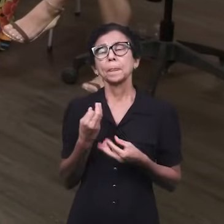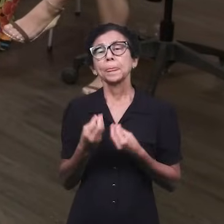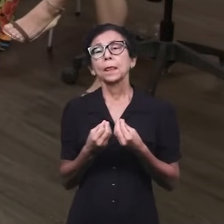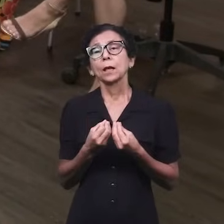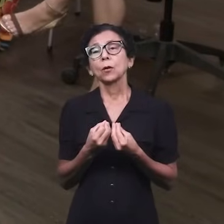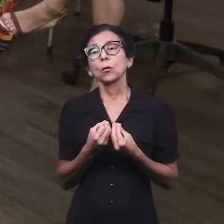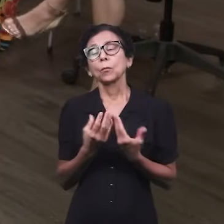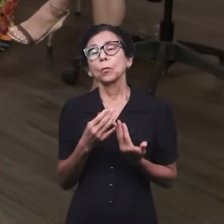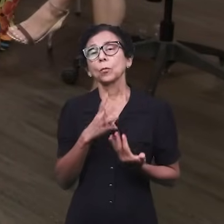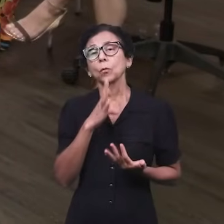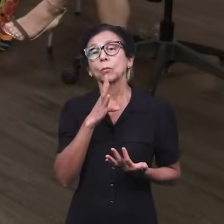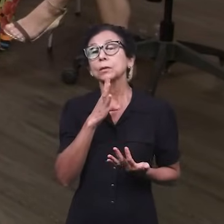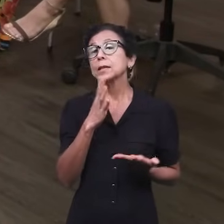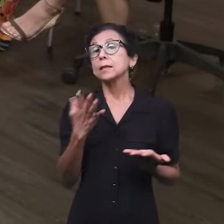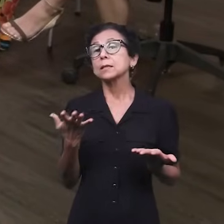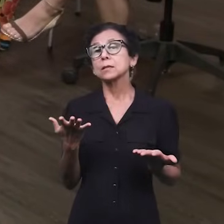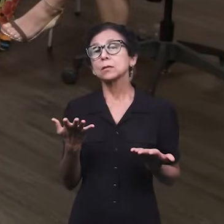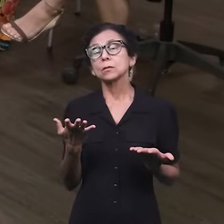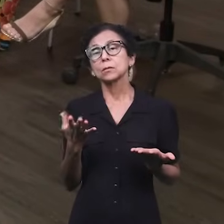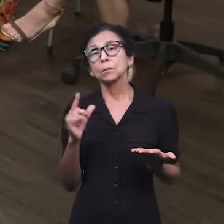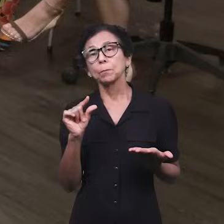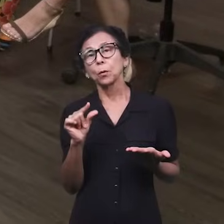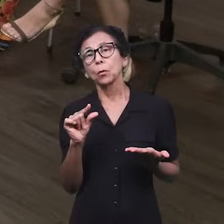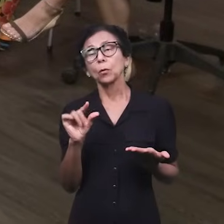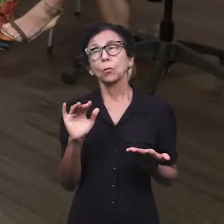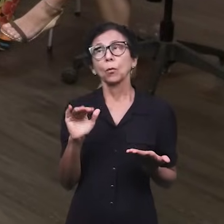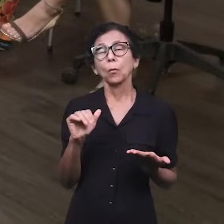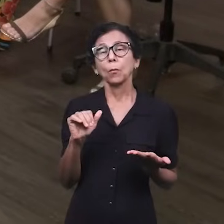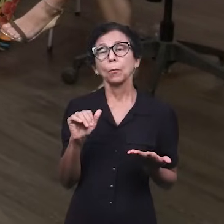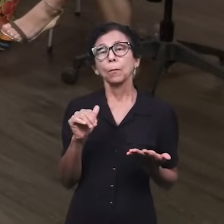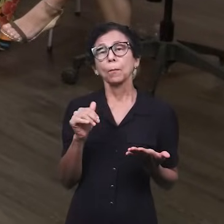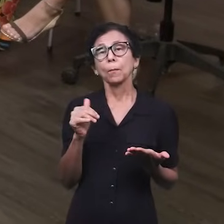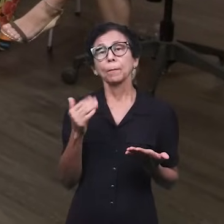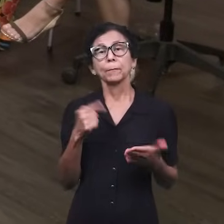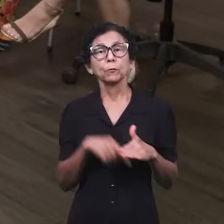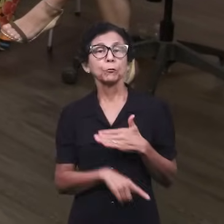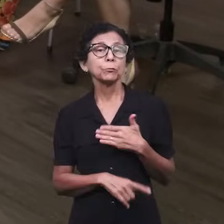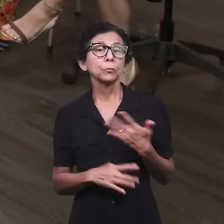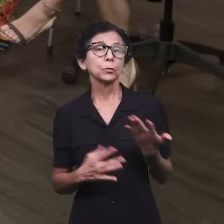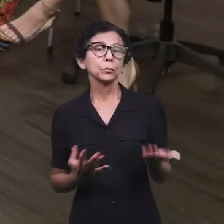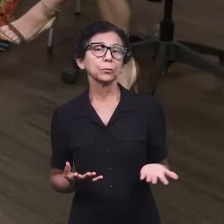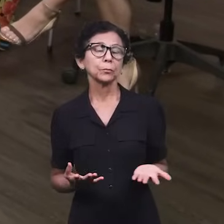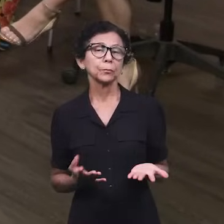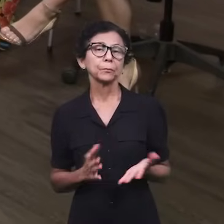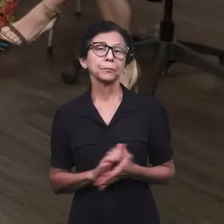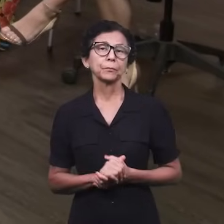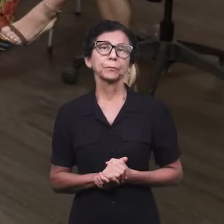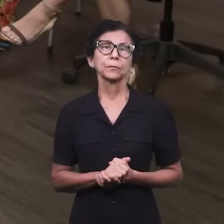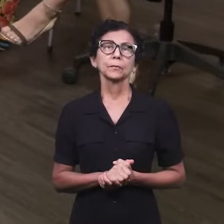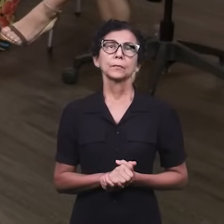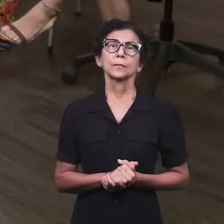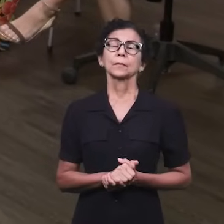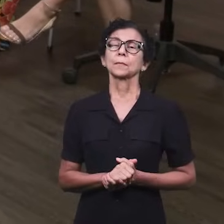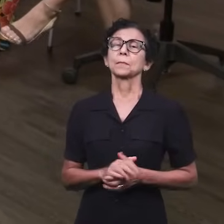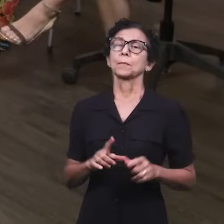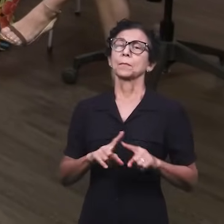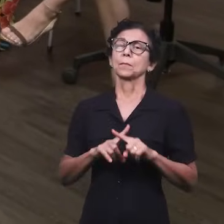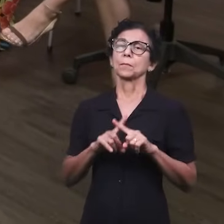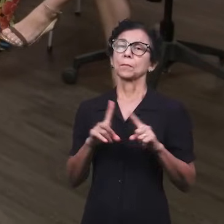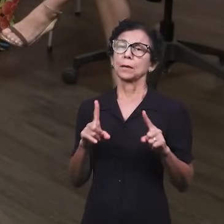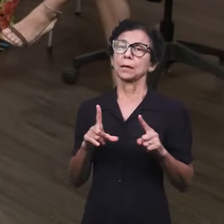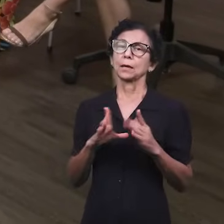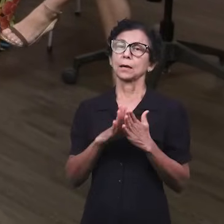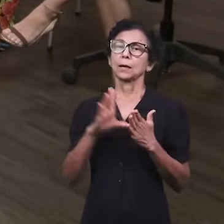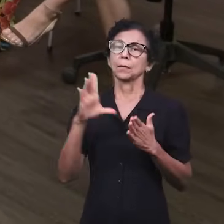exemplo mas quando a gente tá em revelação na revelação ou perdão quando a gente tá em comunhão A gente alcança